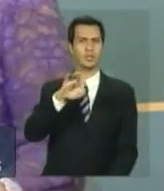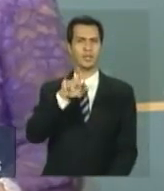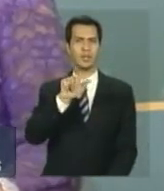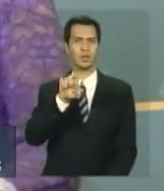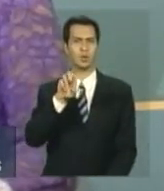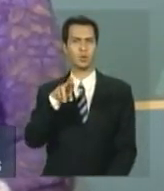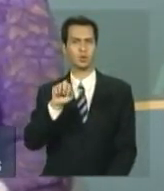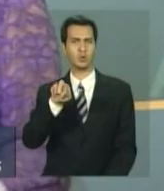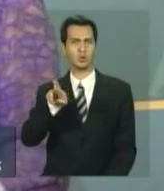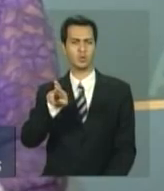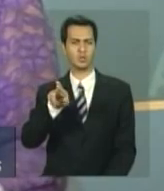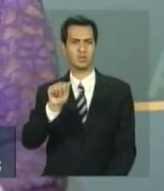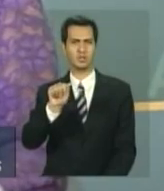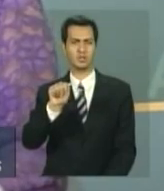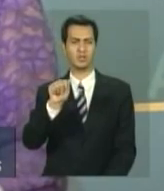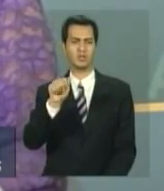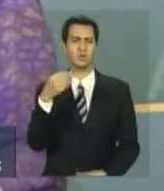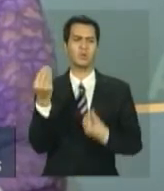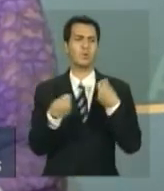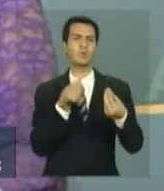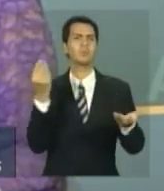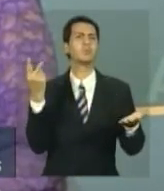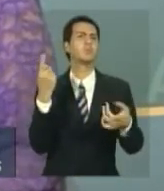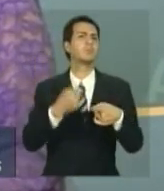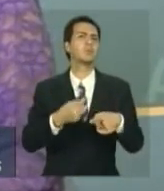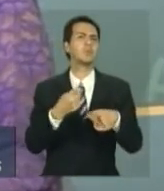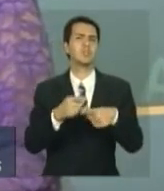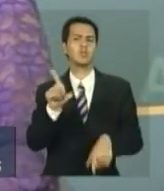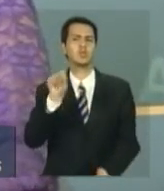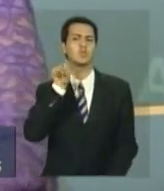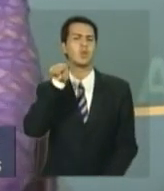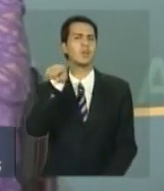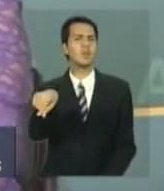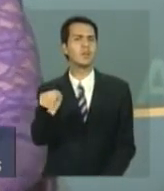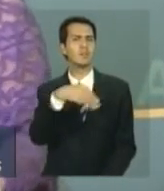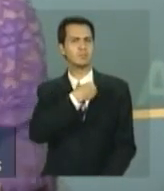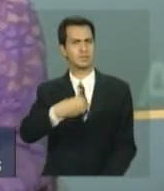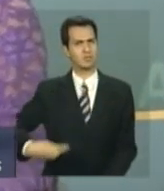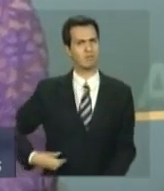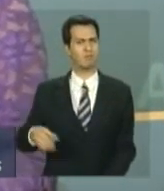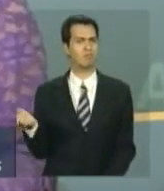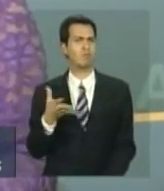ministra dessa Secretaria de Promoção das Mulheres,